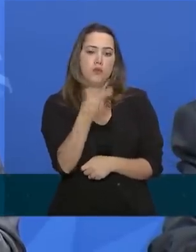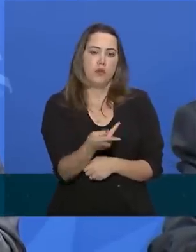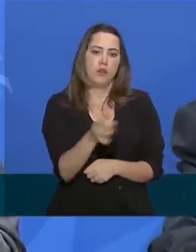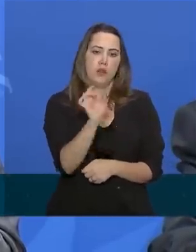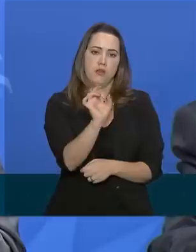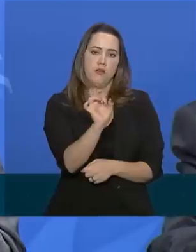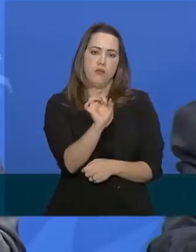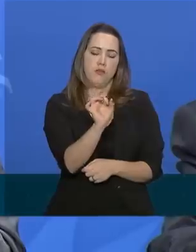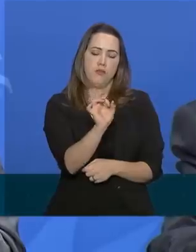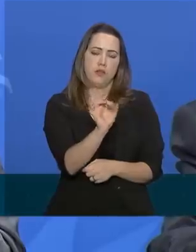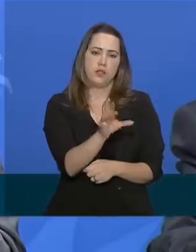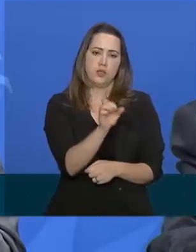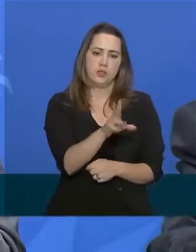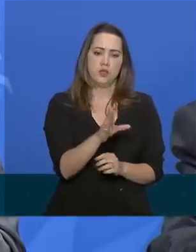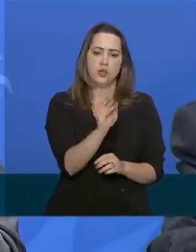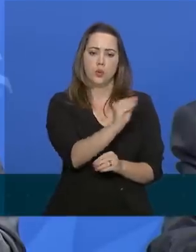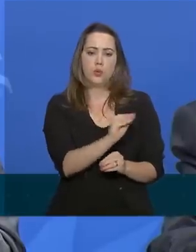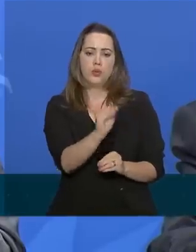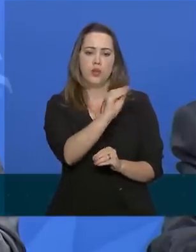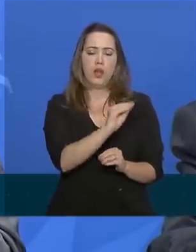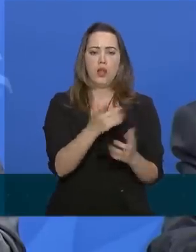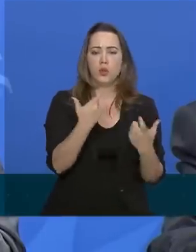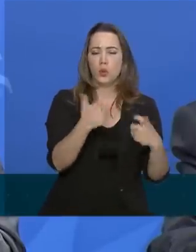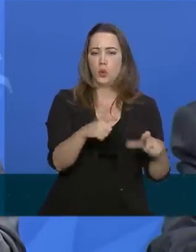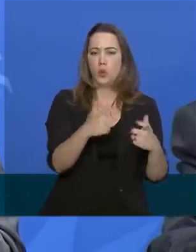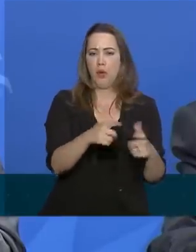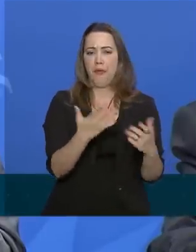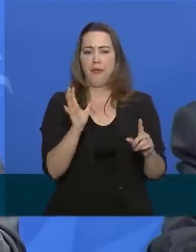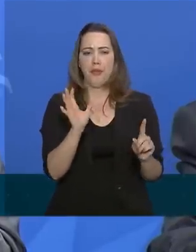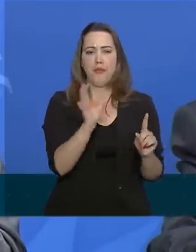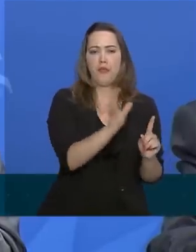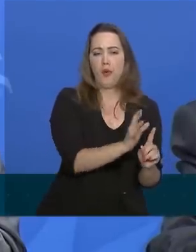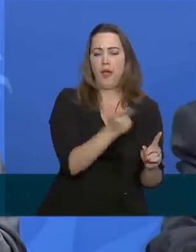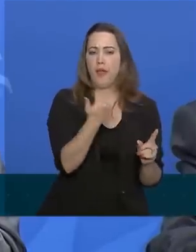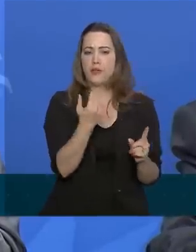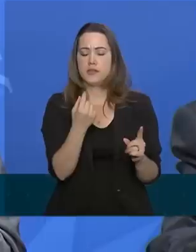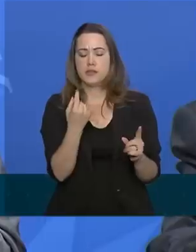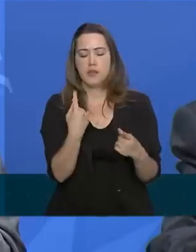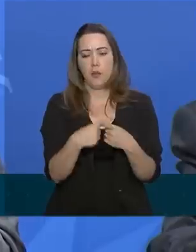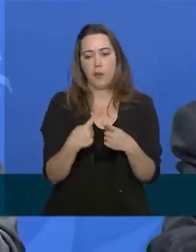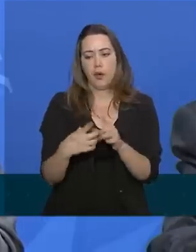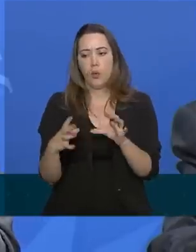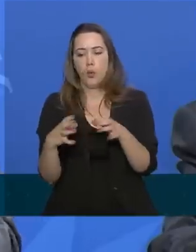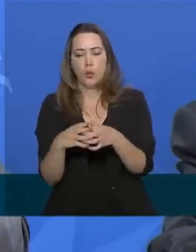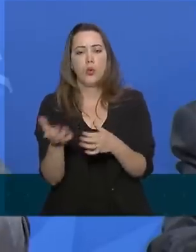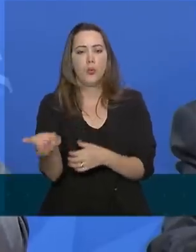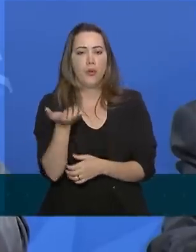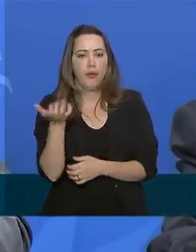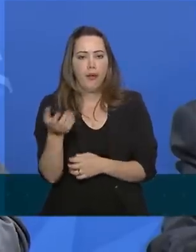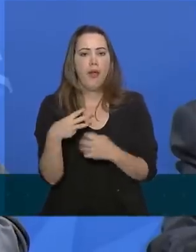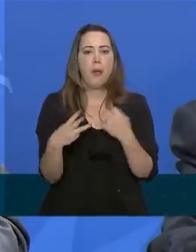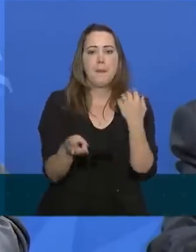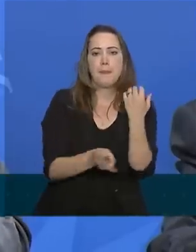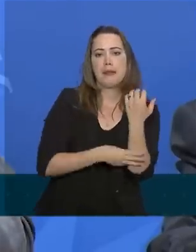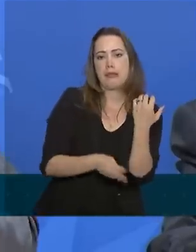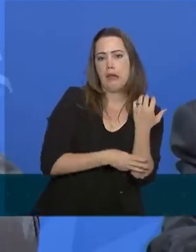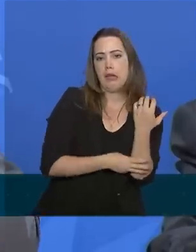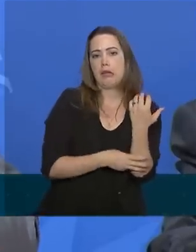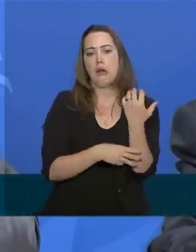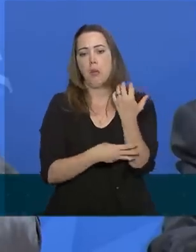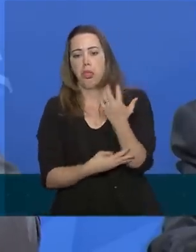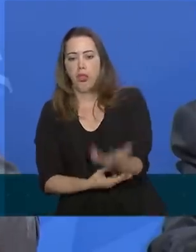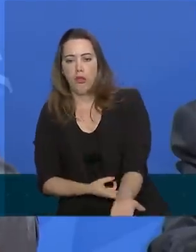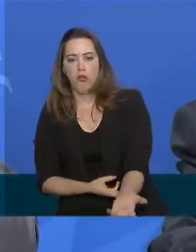não legal não tratar da origem dessas pressões do setor madeireiro do setor de mineração